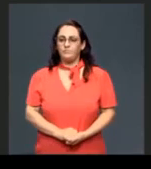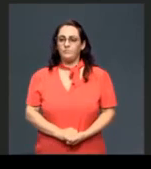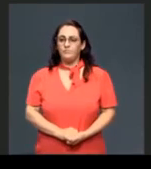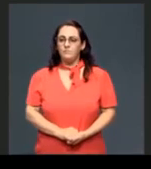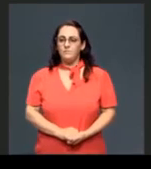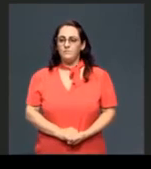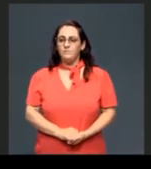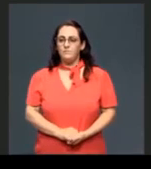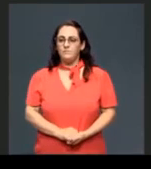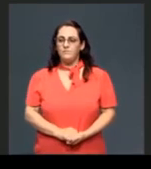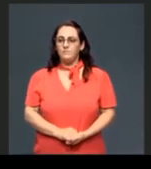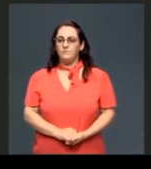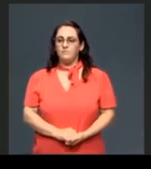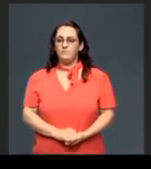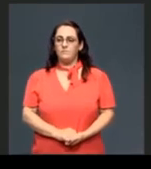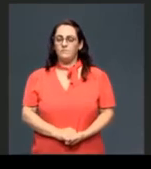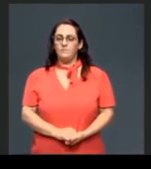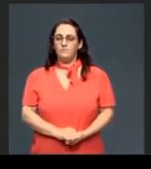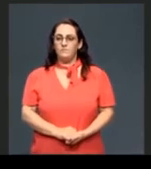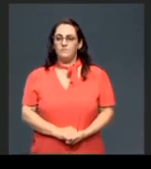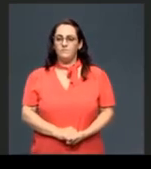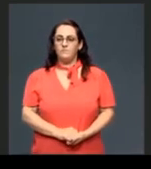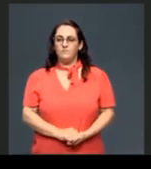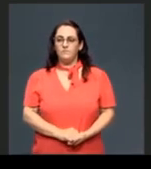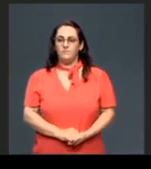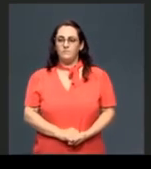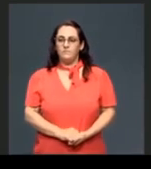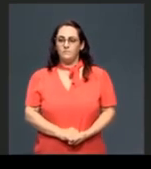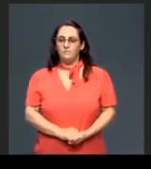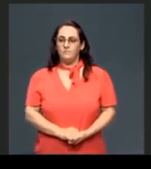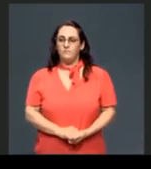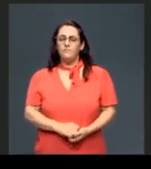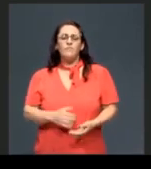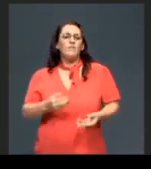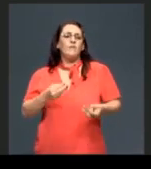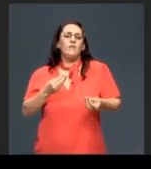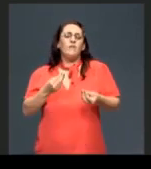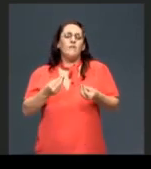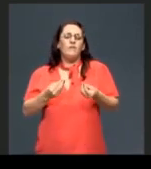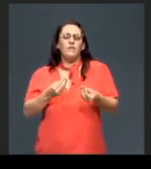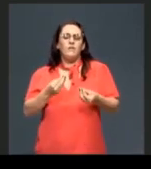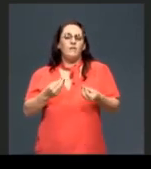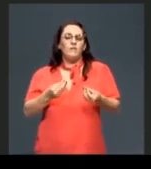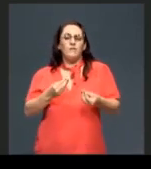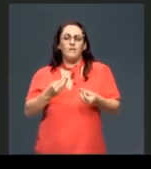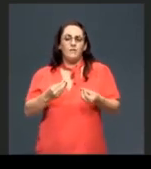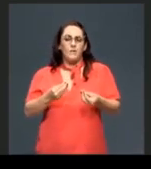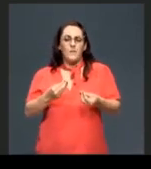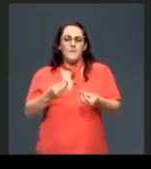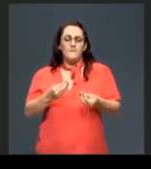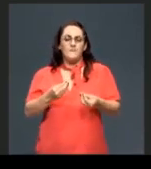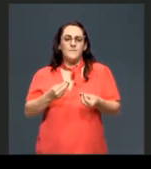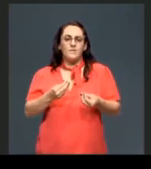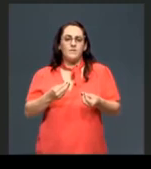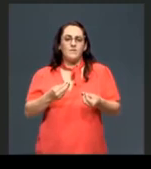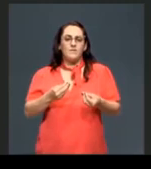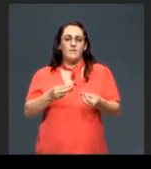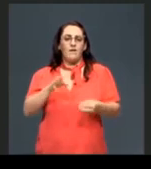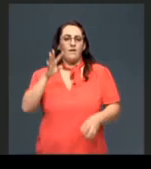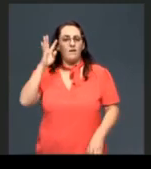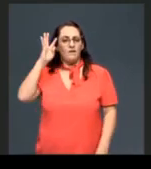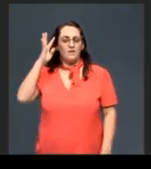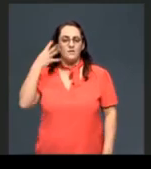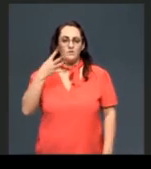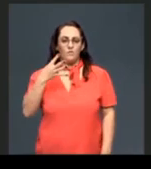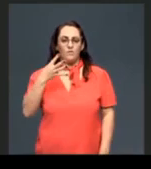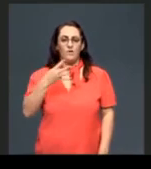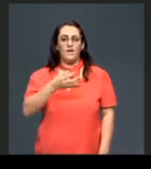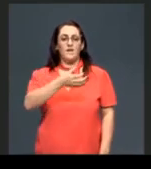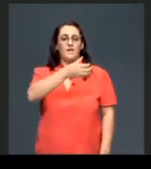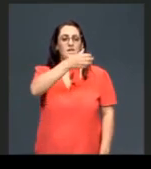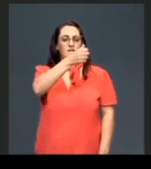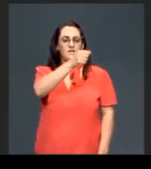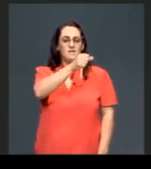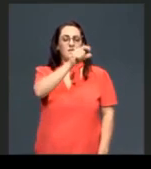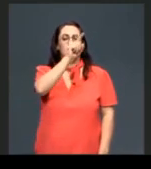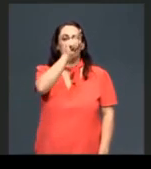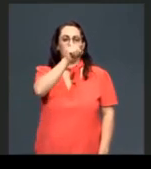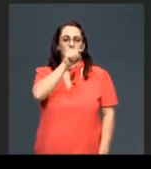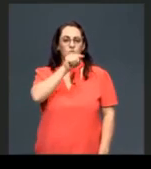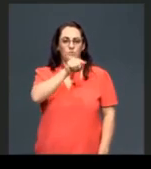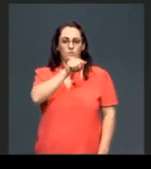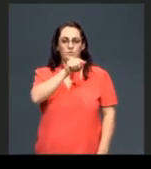repetição de 2. Como vamos proceder? 6 fatorial, 2